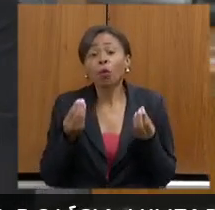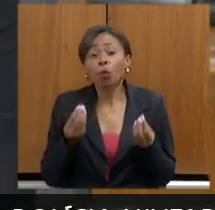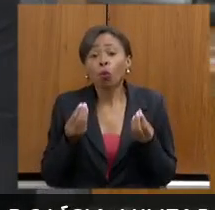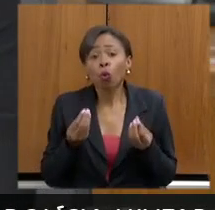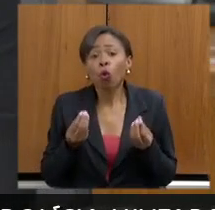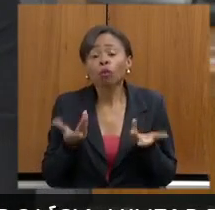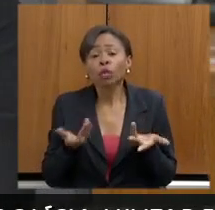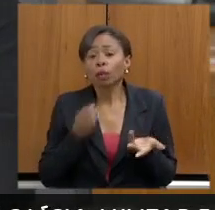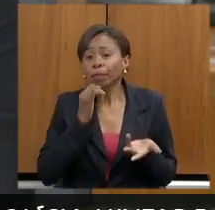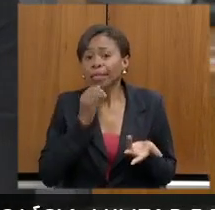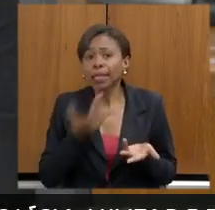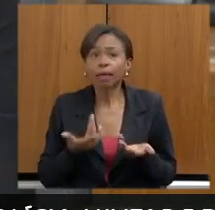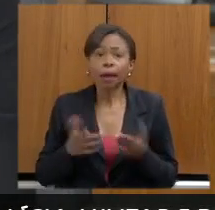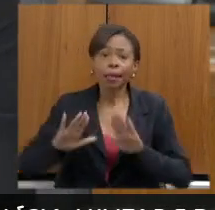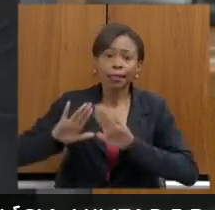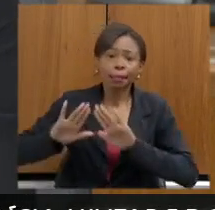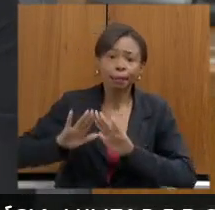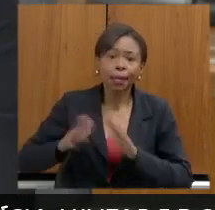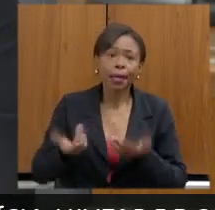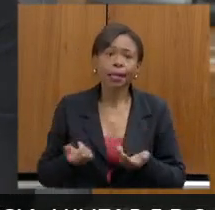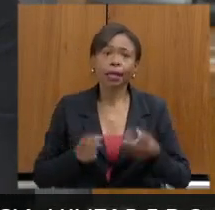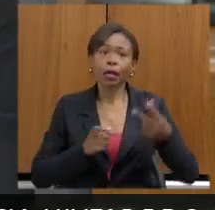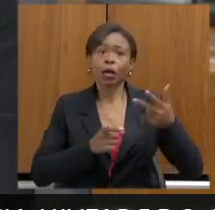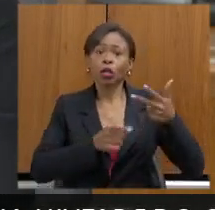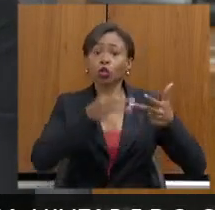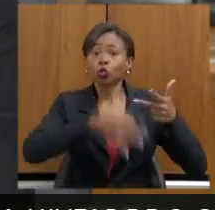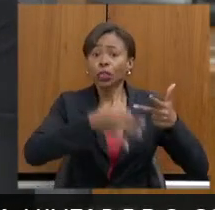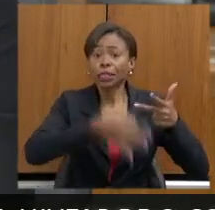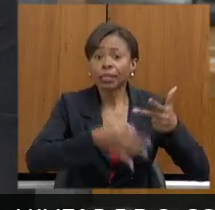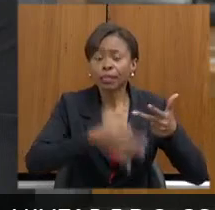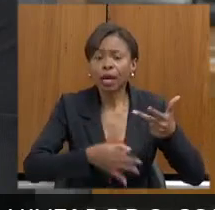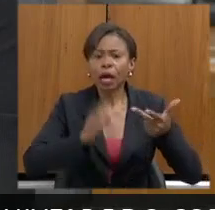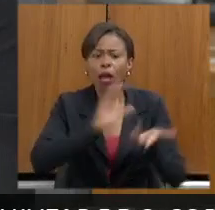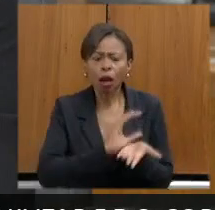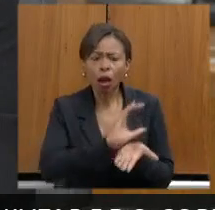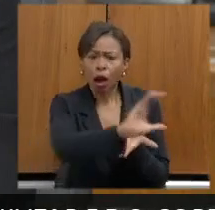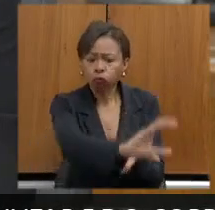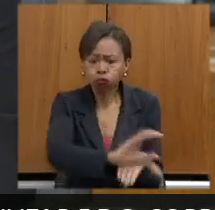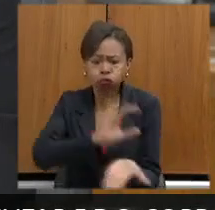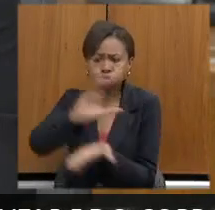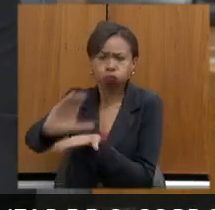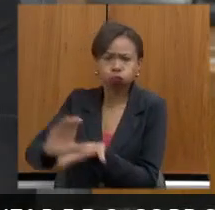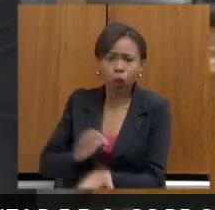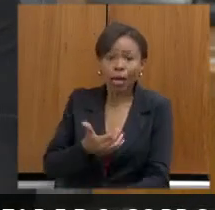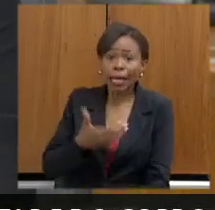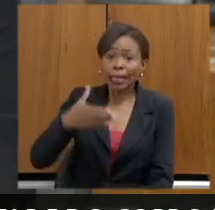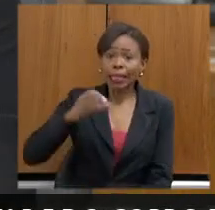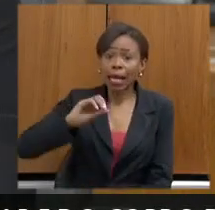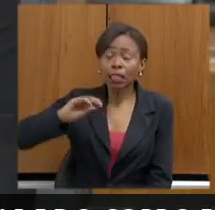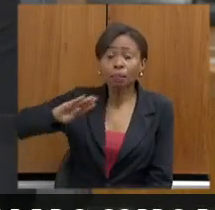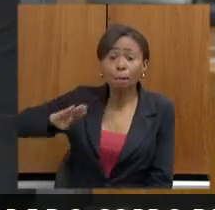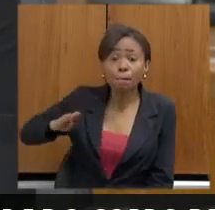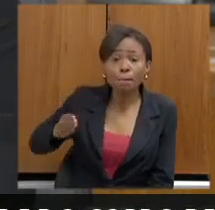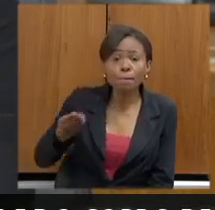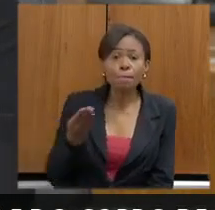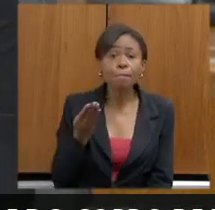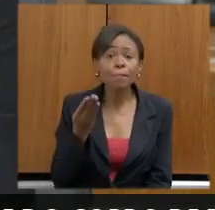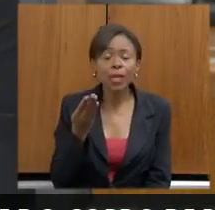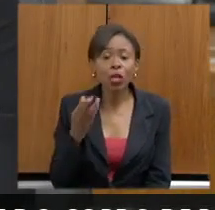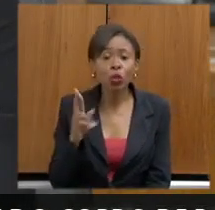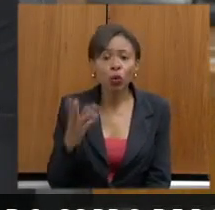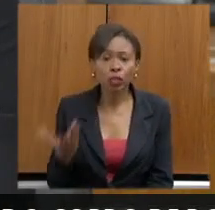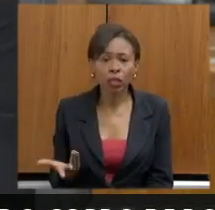poderes como Assembleia poderes como judiciário recebem é recursos na casa de dez bilhões enquanto que